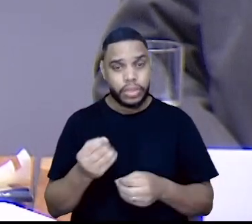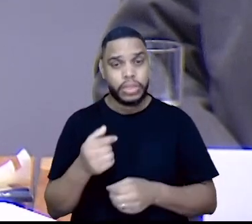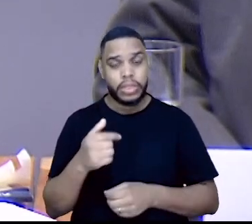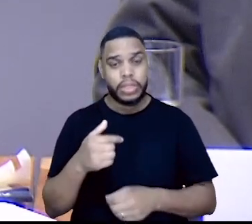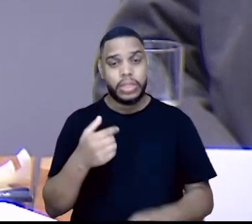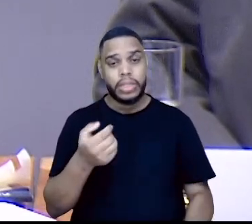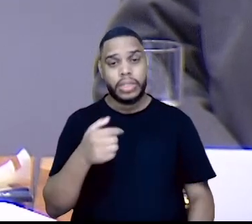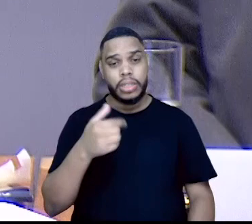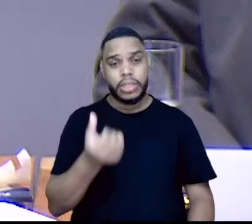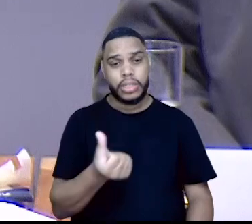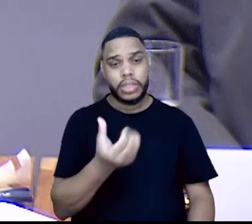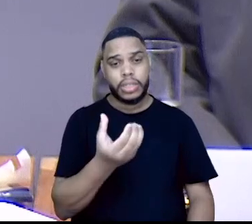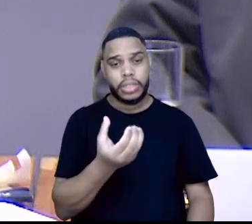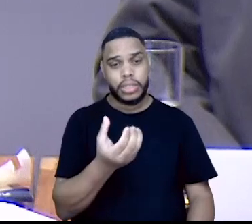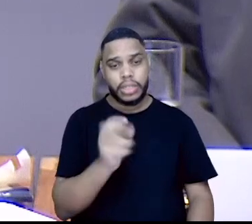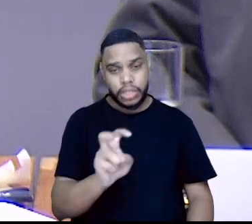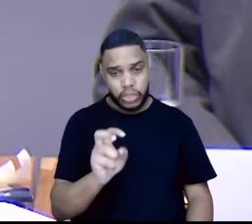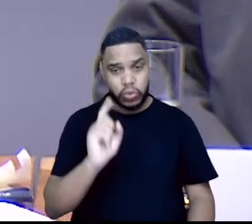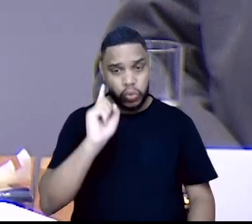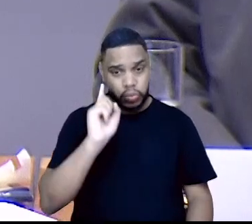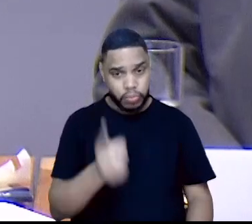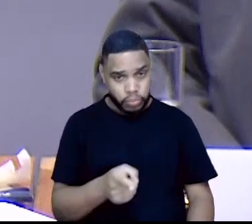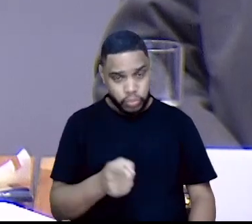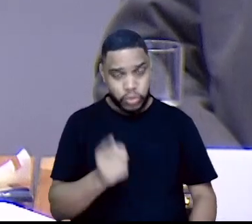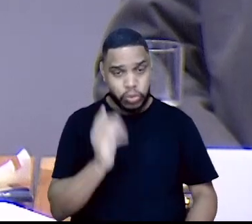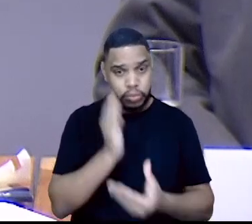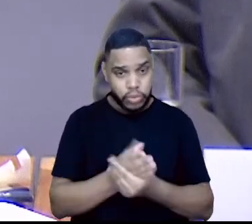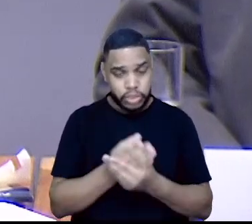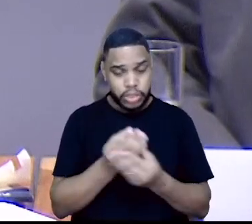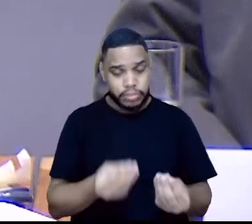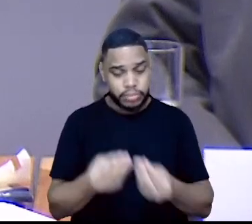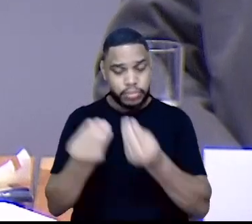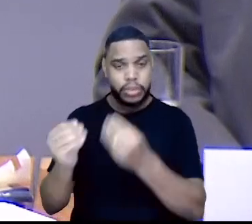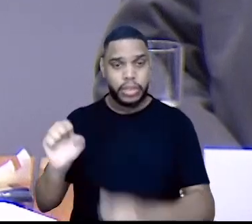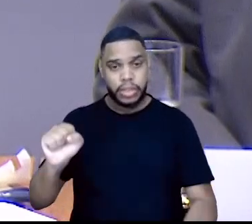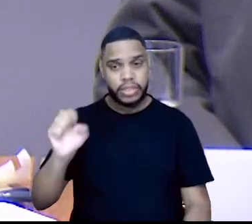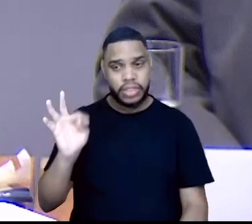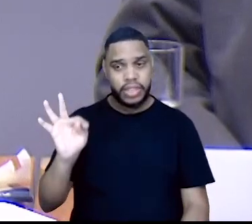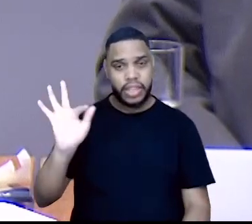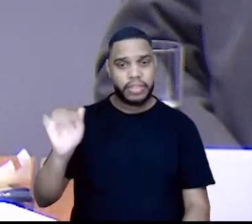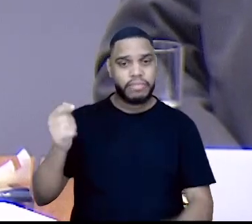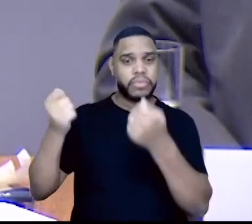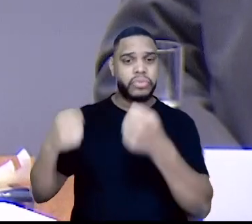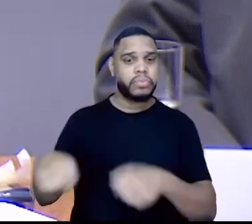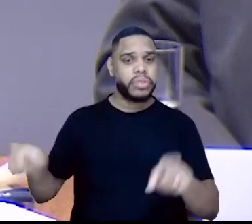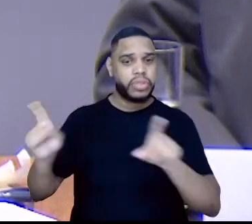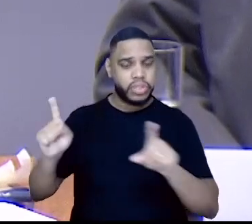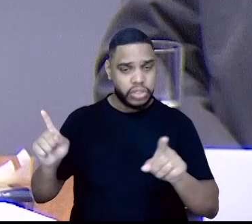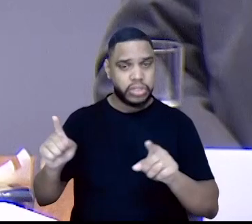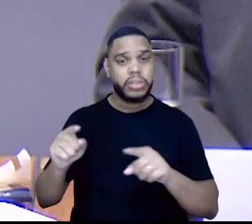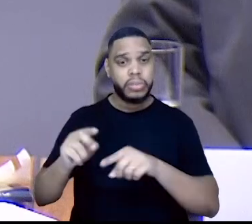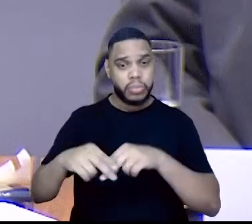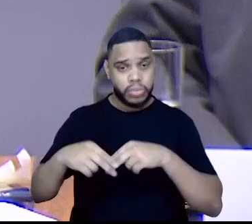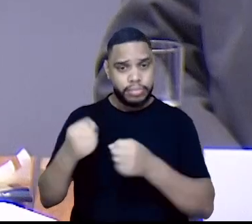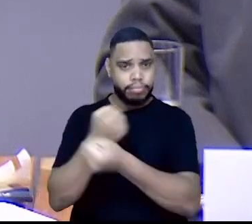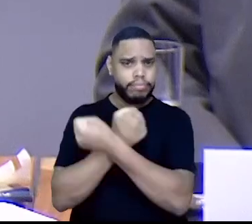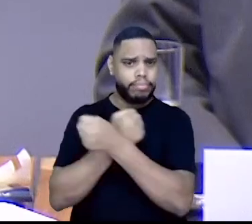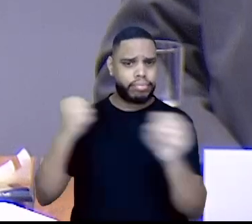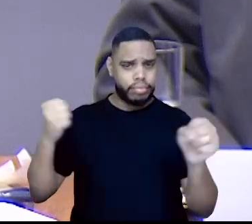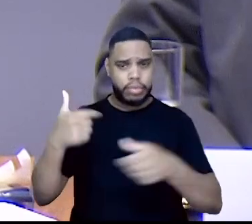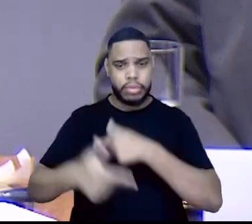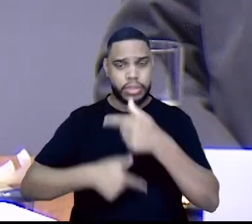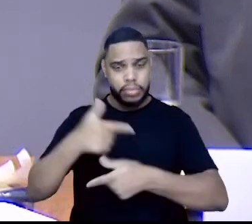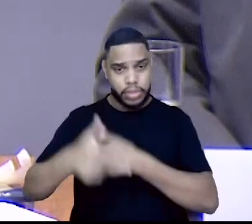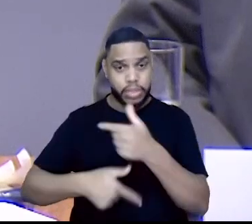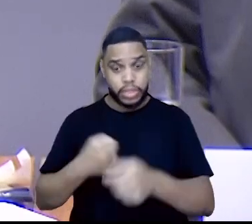de 65 mil recursos extraordinários, o que teria tornado a vida totalmente impossível. Esse